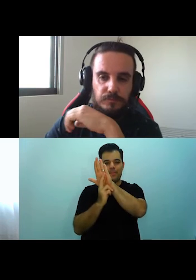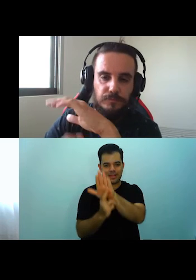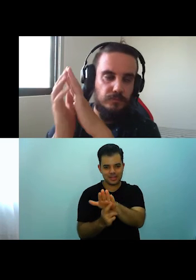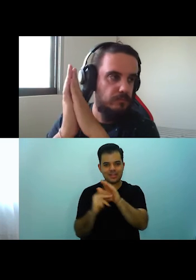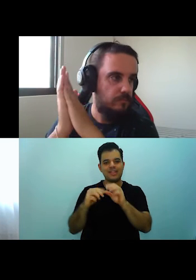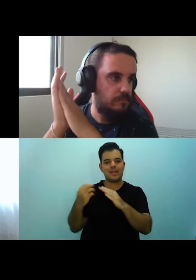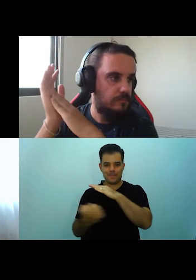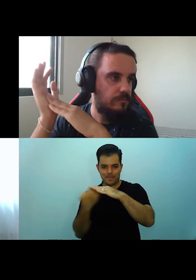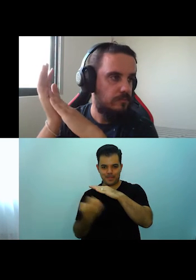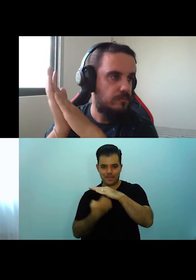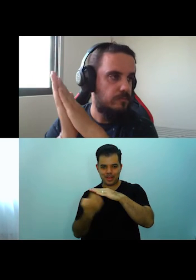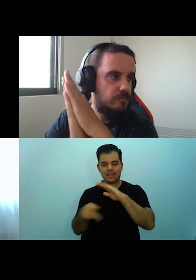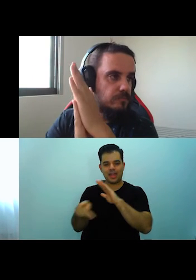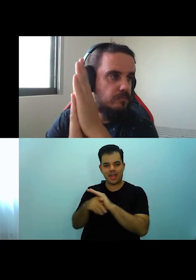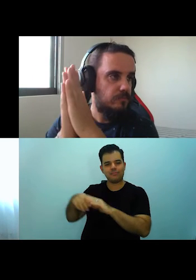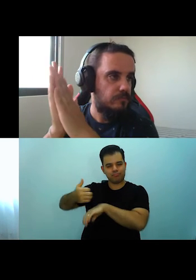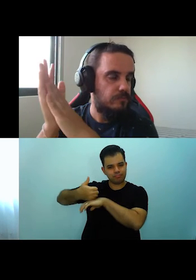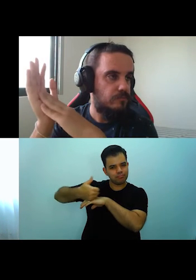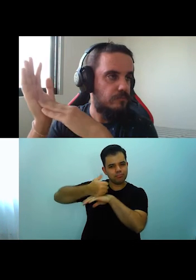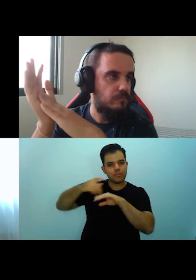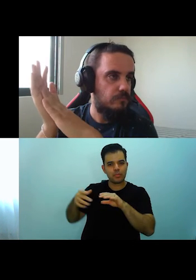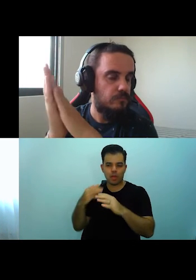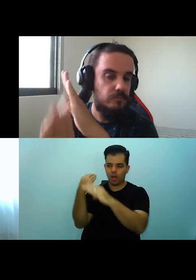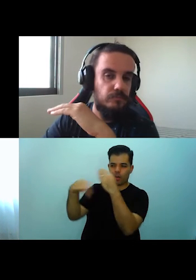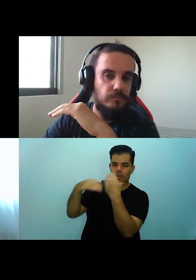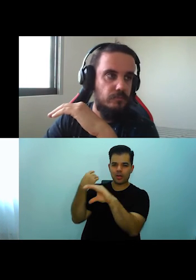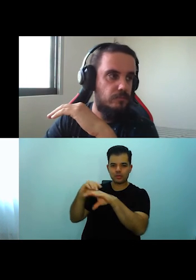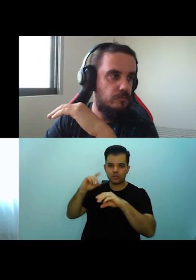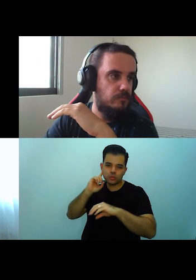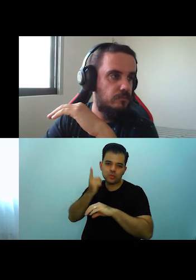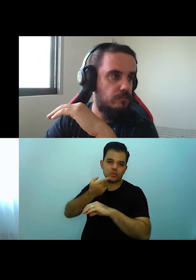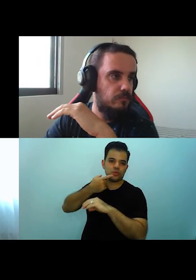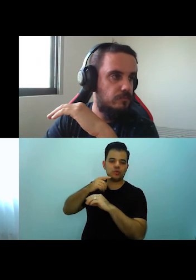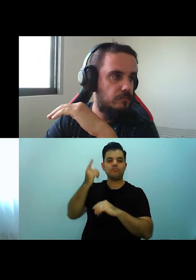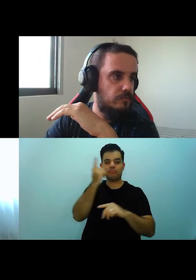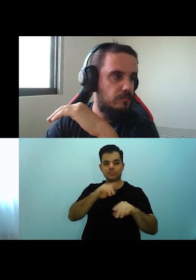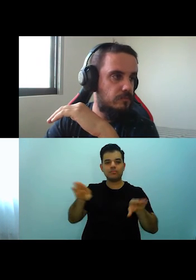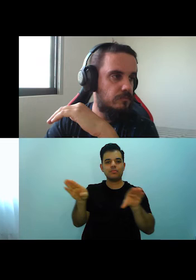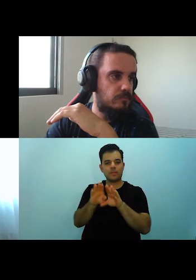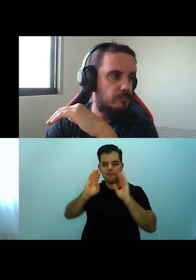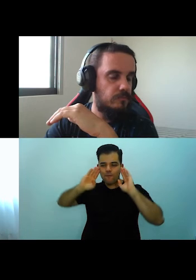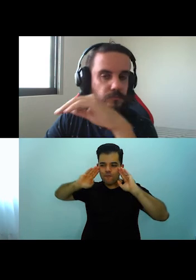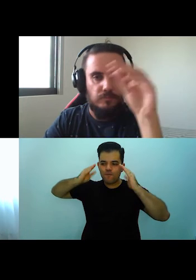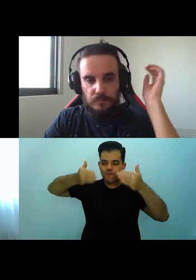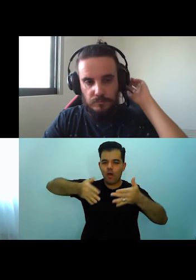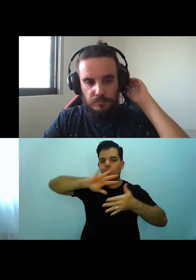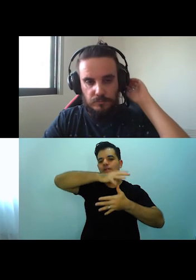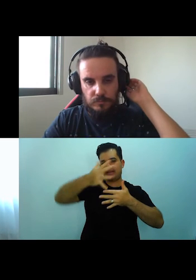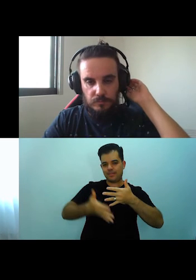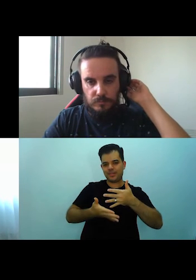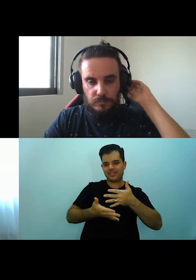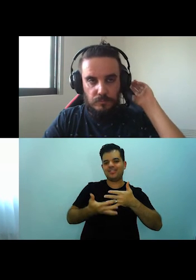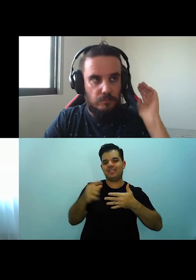uma empresa especialista em comunicação com a pessoa surda, com foco em língua de